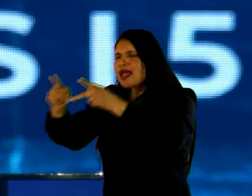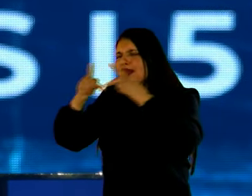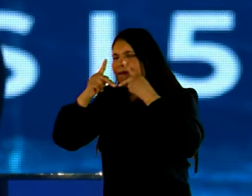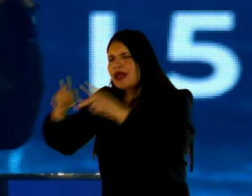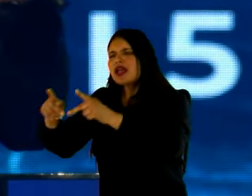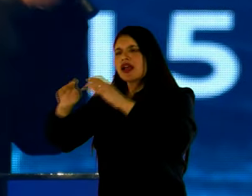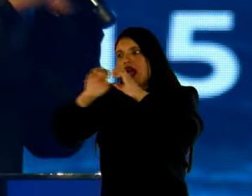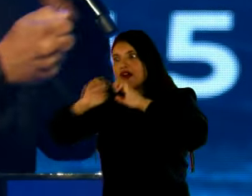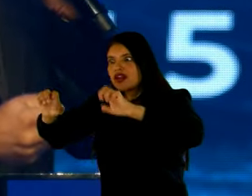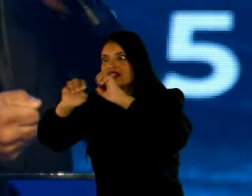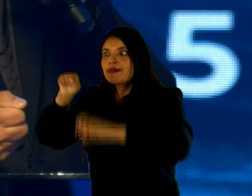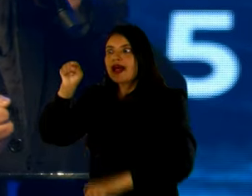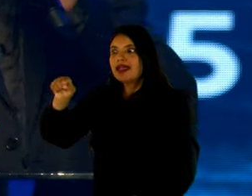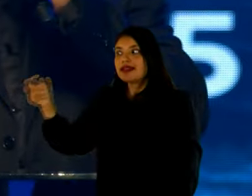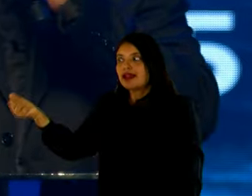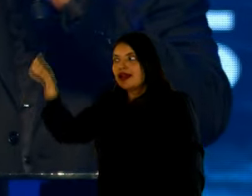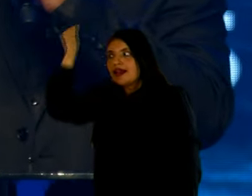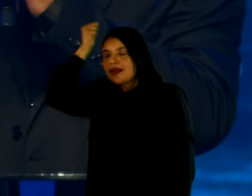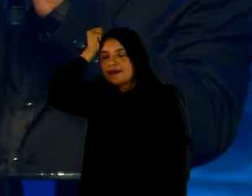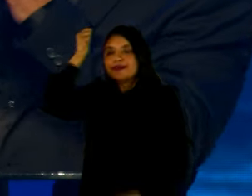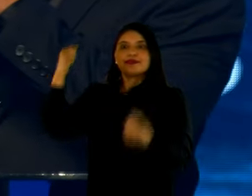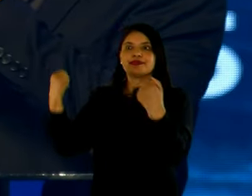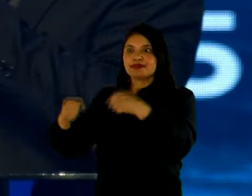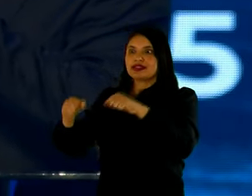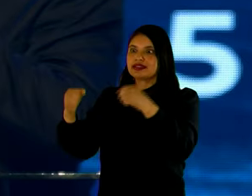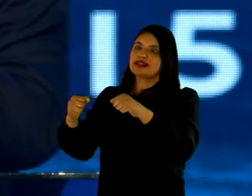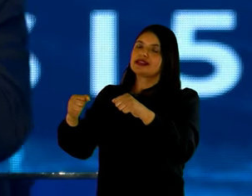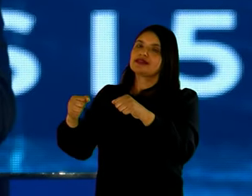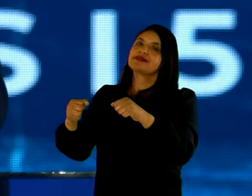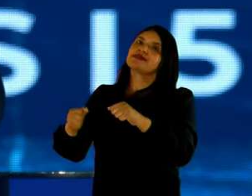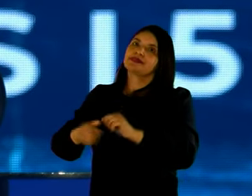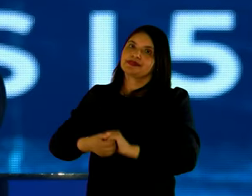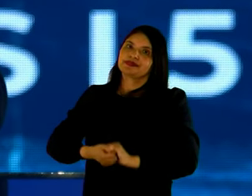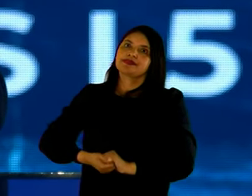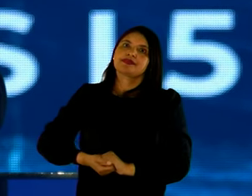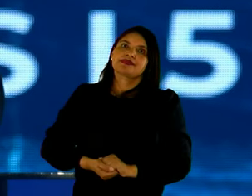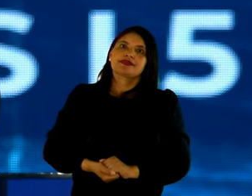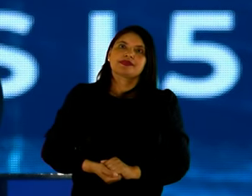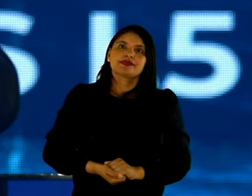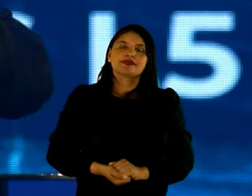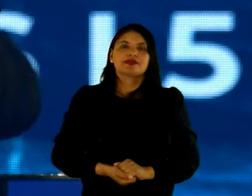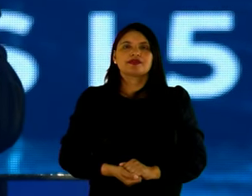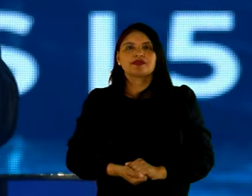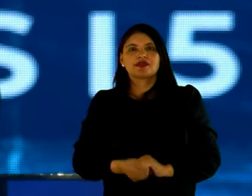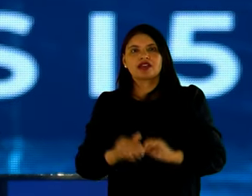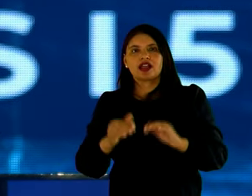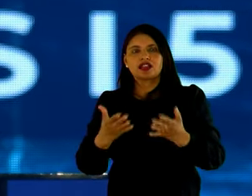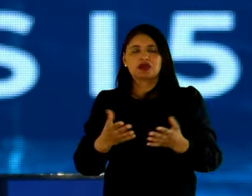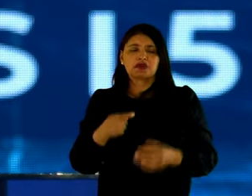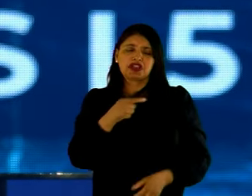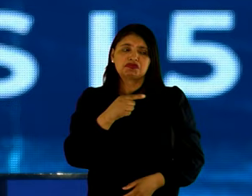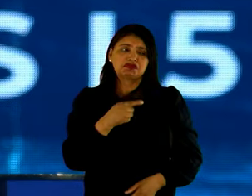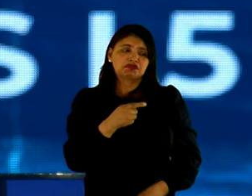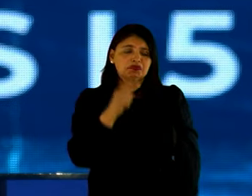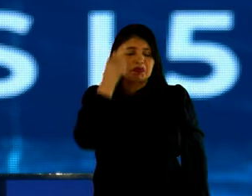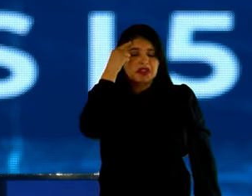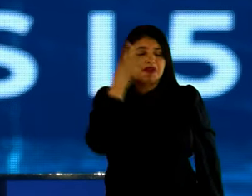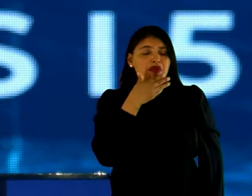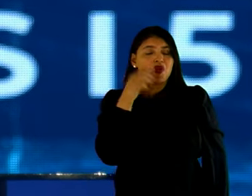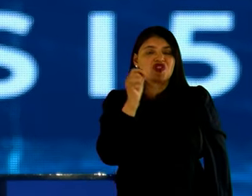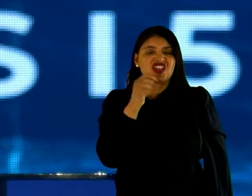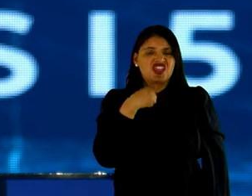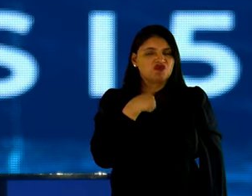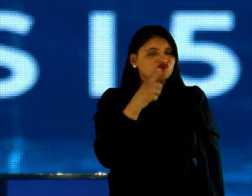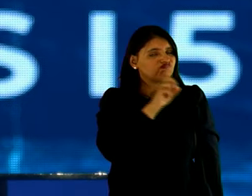ver se esse povo se arrepende. Para ele foi estranho. Então ele tomou essa decisão. Eu eu